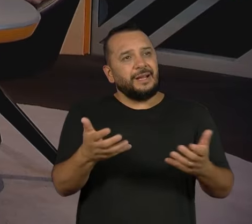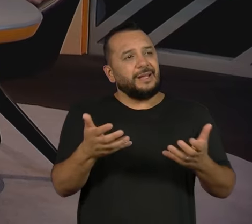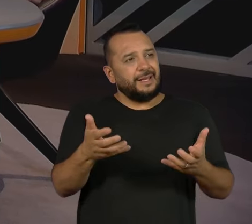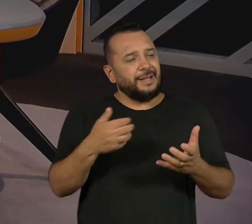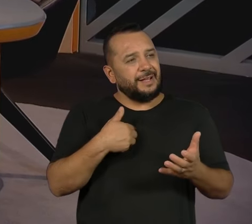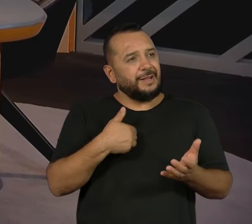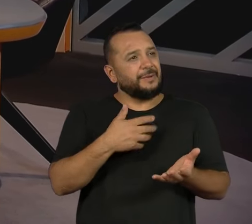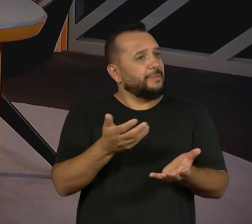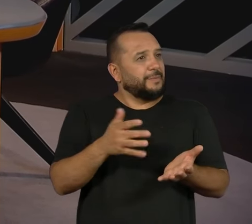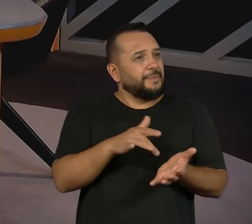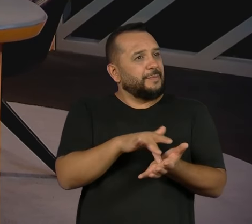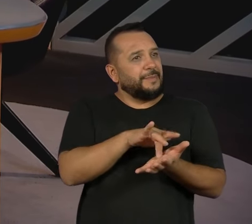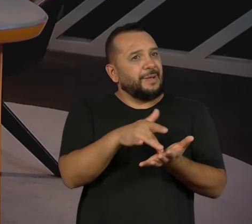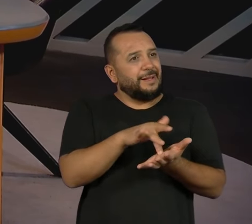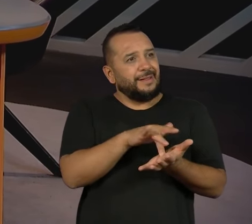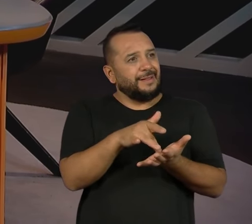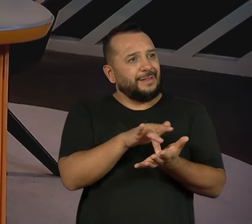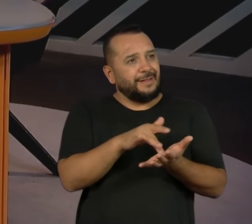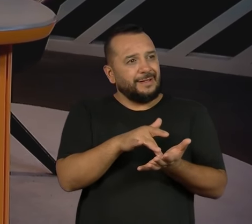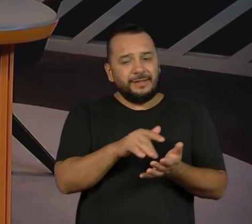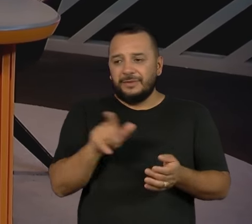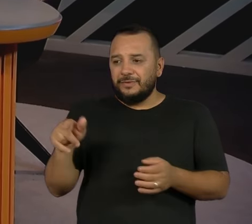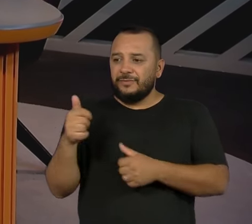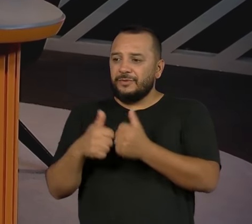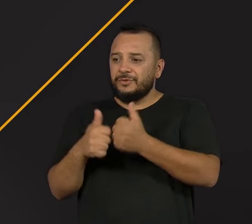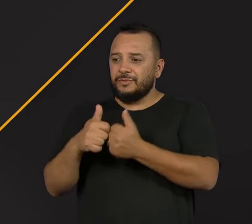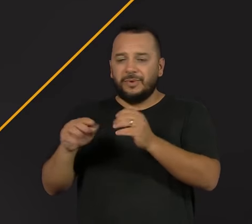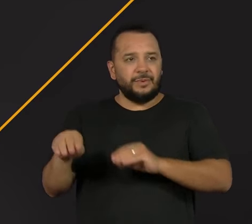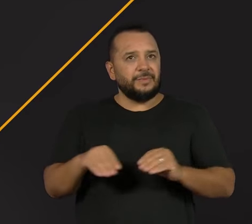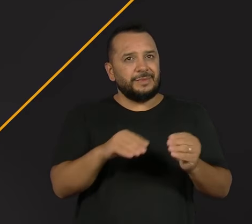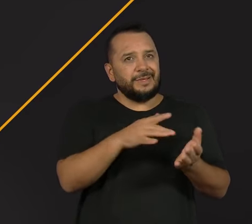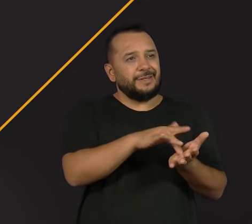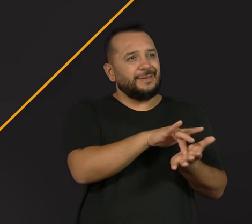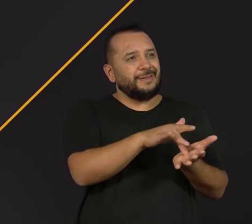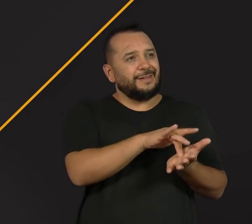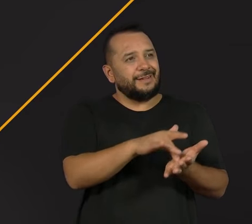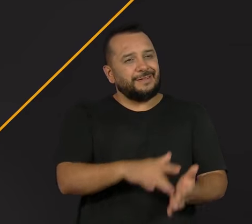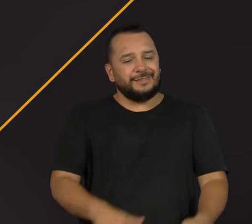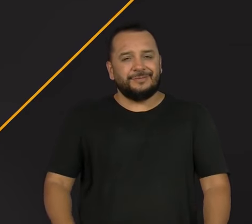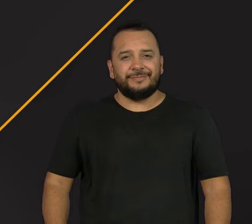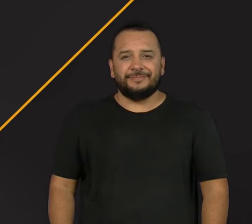bailé. Ele brincava. Do futebol fui pro bailé.